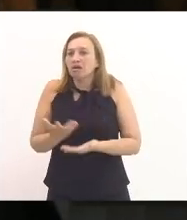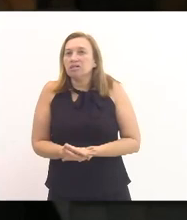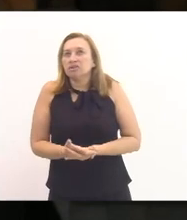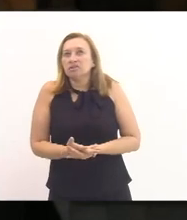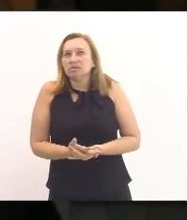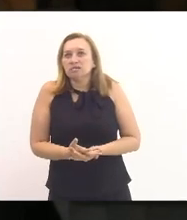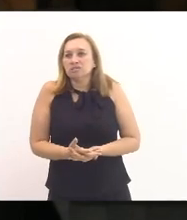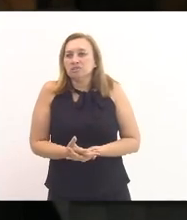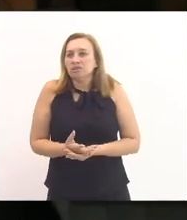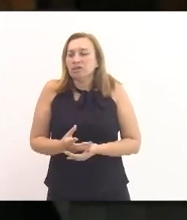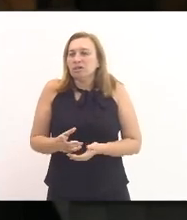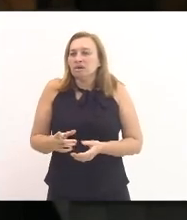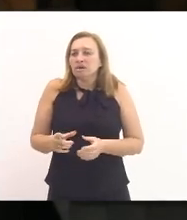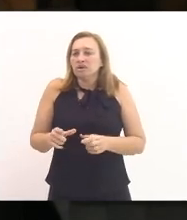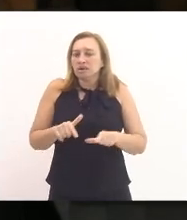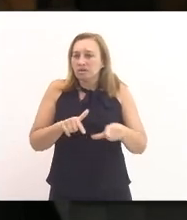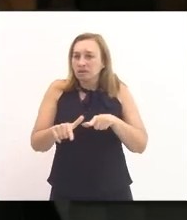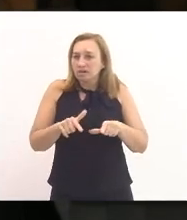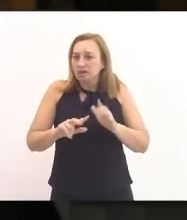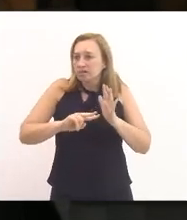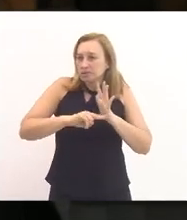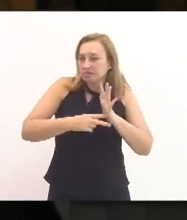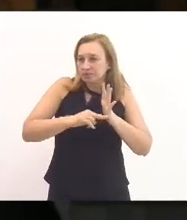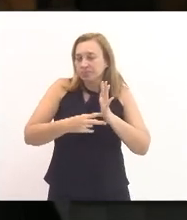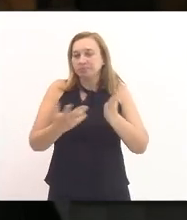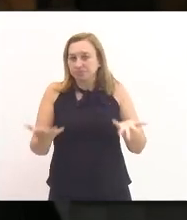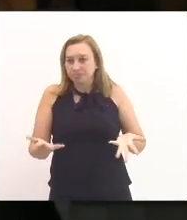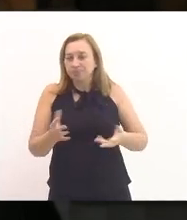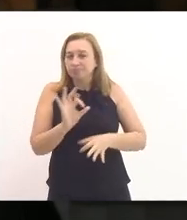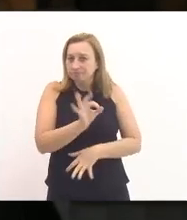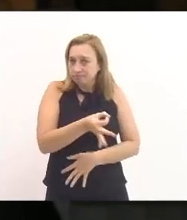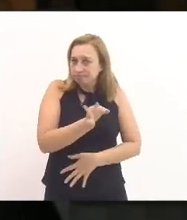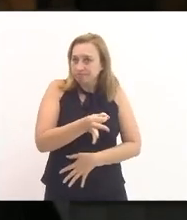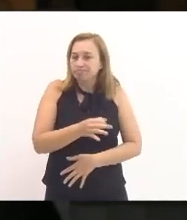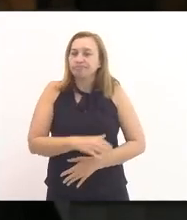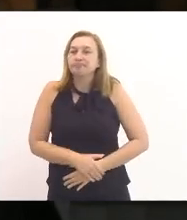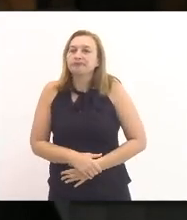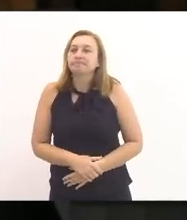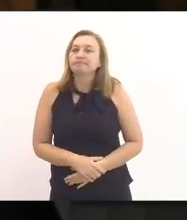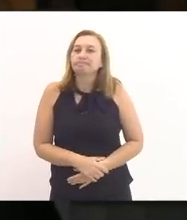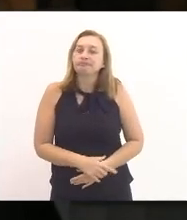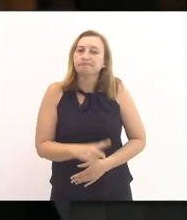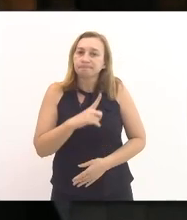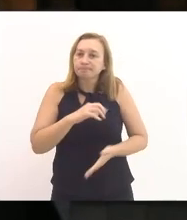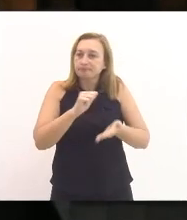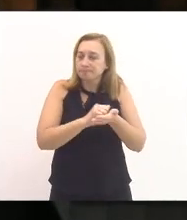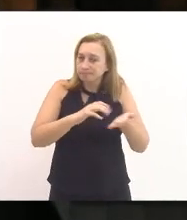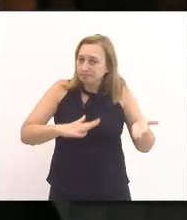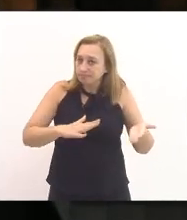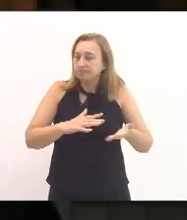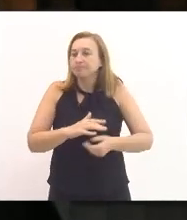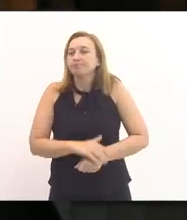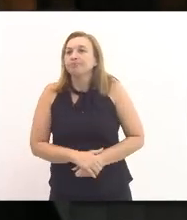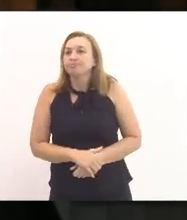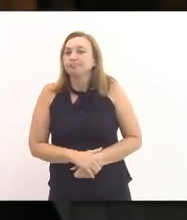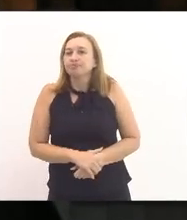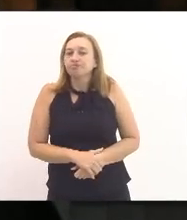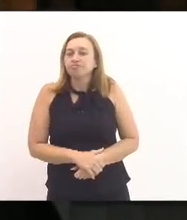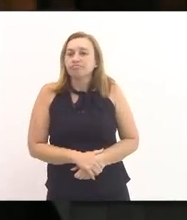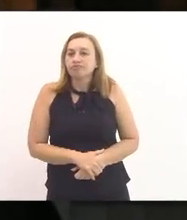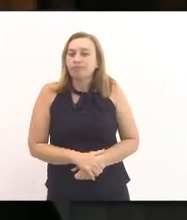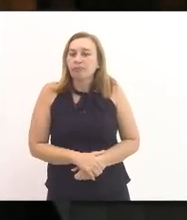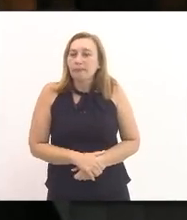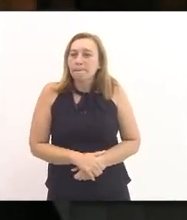porque está no Exercício da função então evidentemente se existem atividades-meio em que